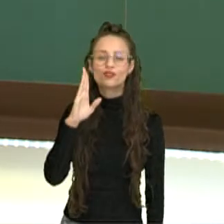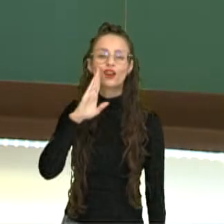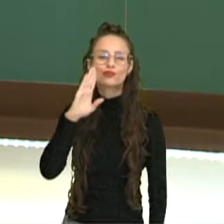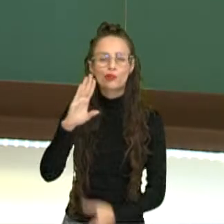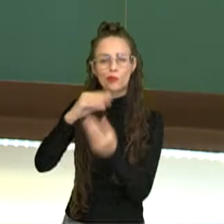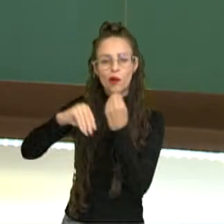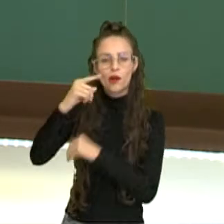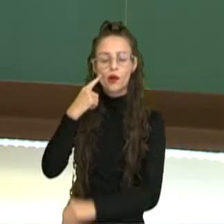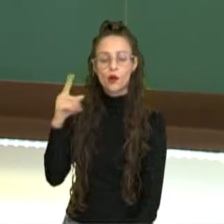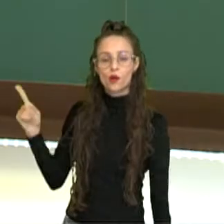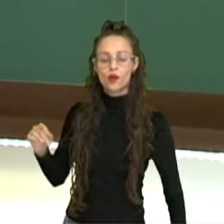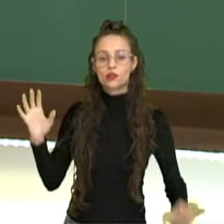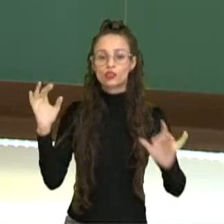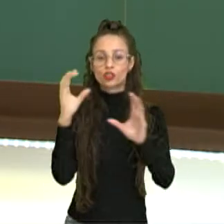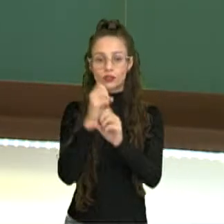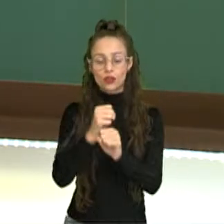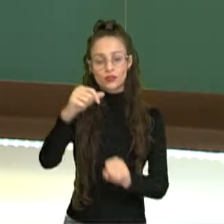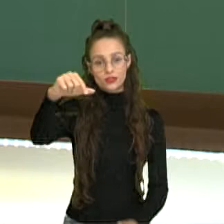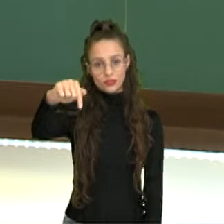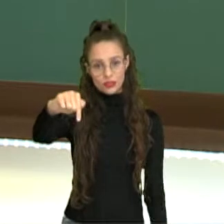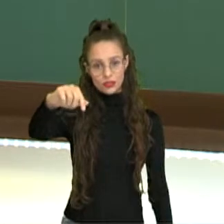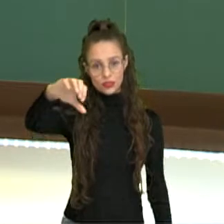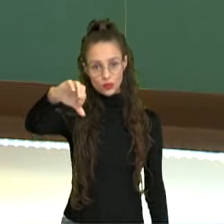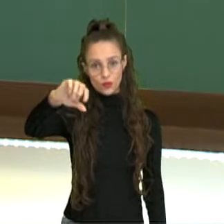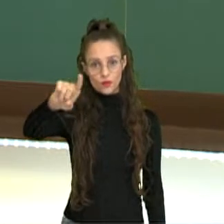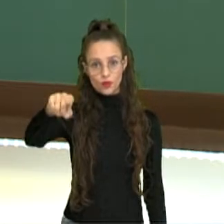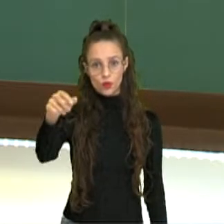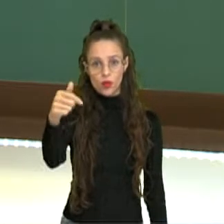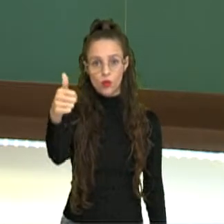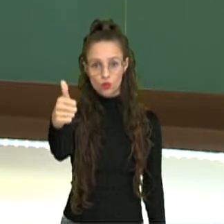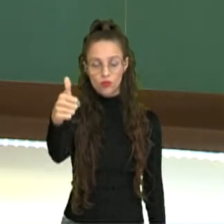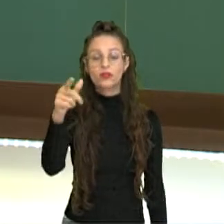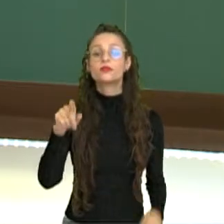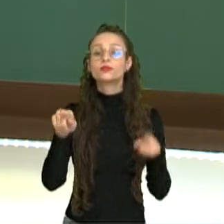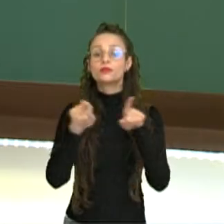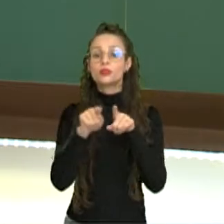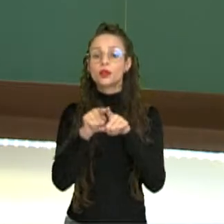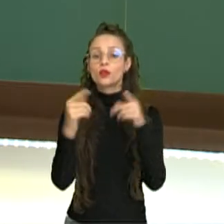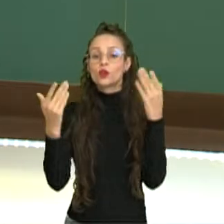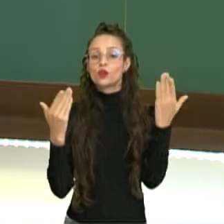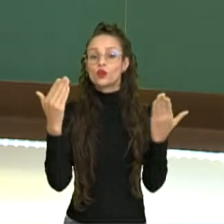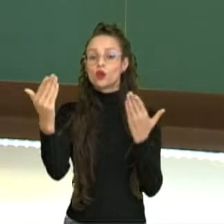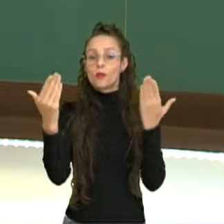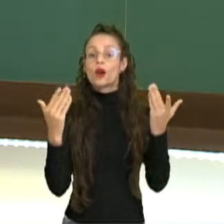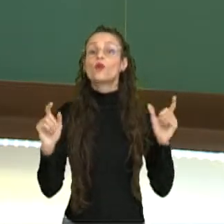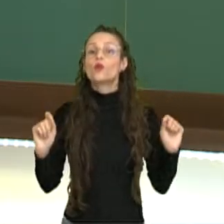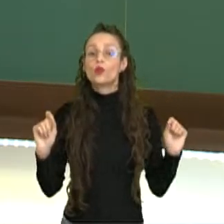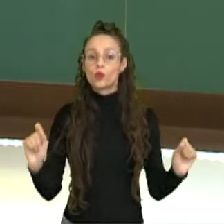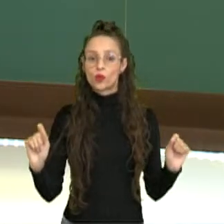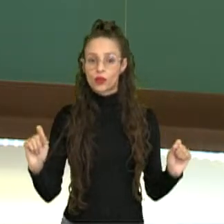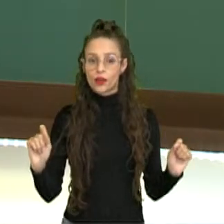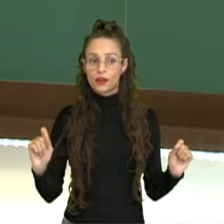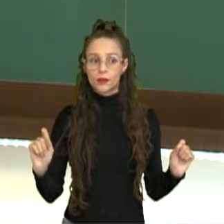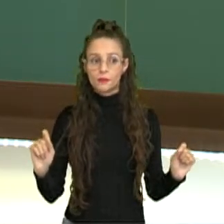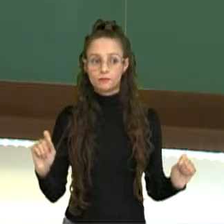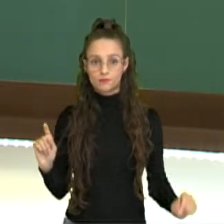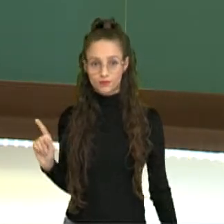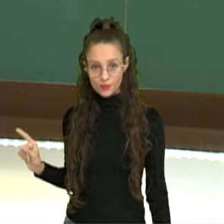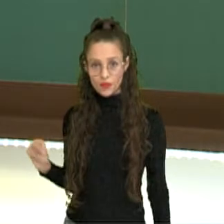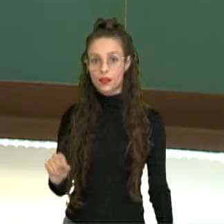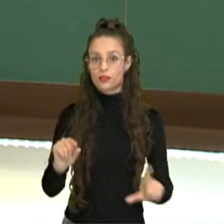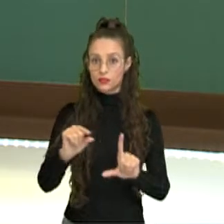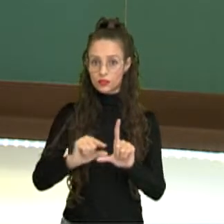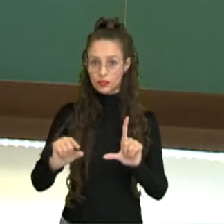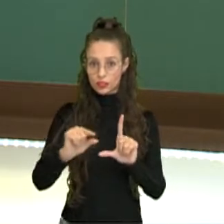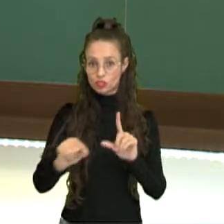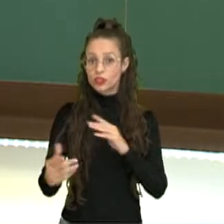esverdeado, total 79,1. E estou vendo o comparativo entre quem? Aqui com a minha legenda,